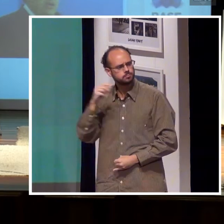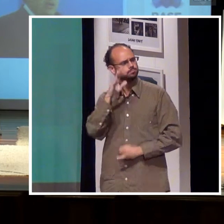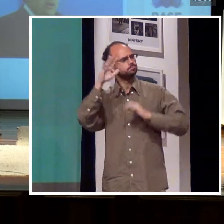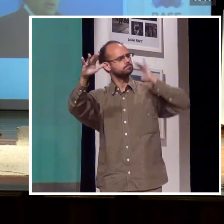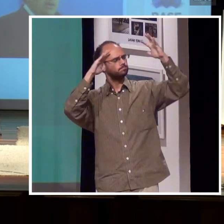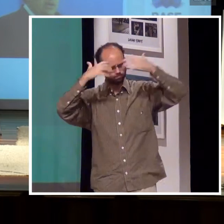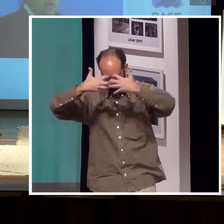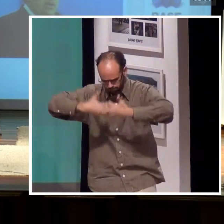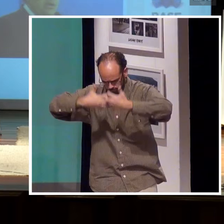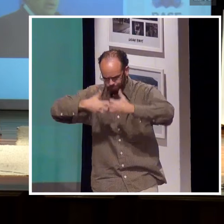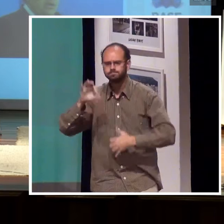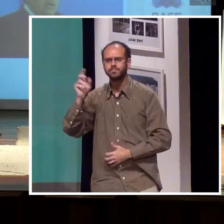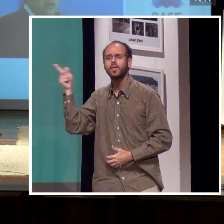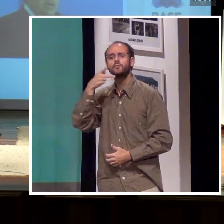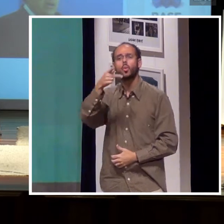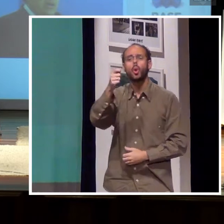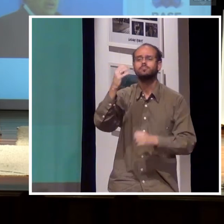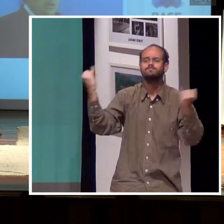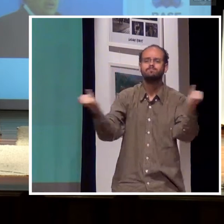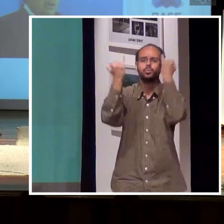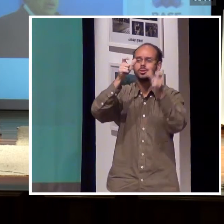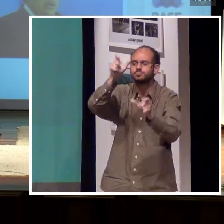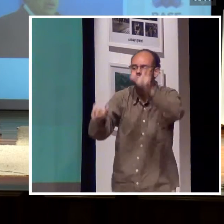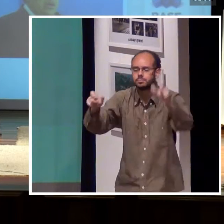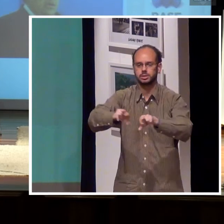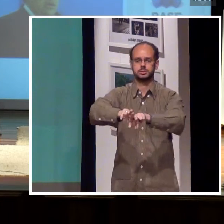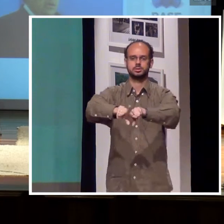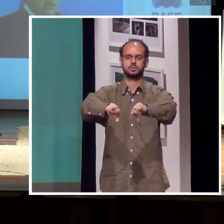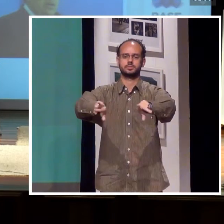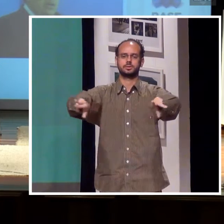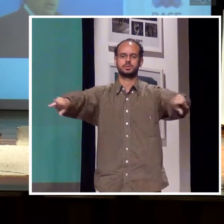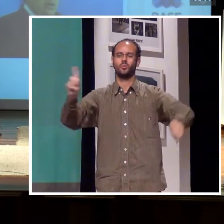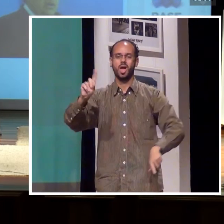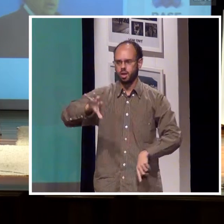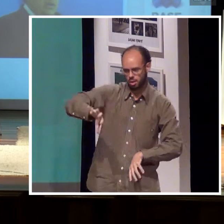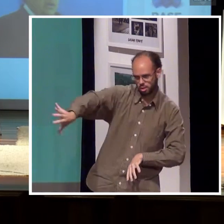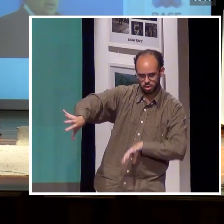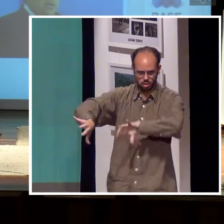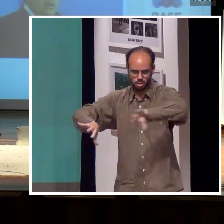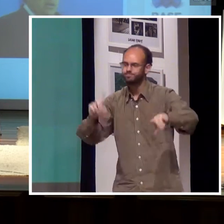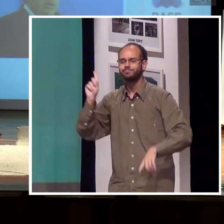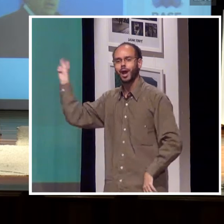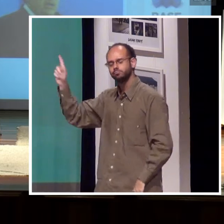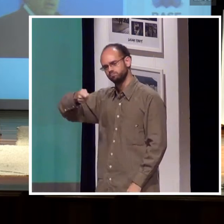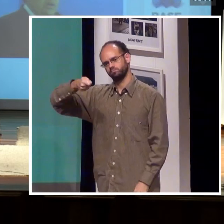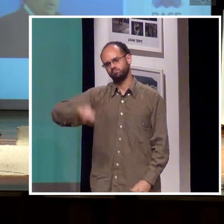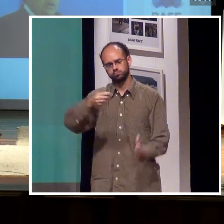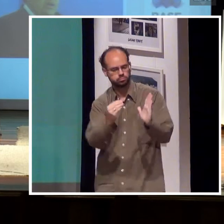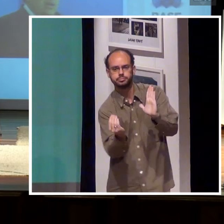E o INEP, ele elaborou, e vendo a importância